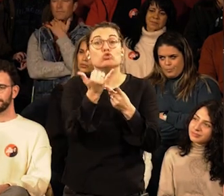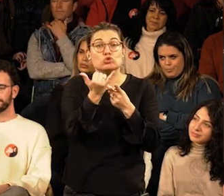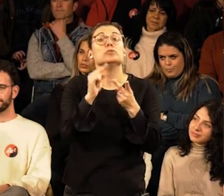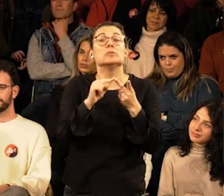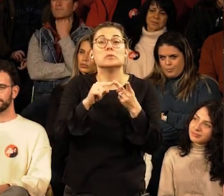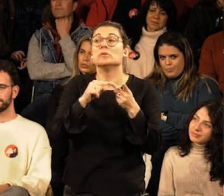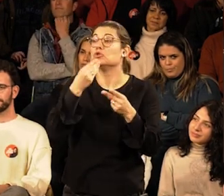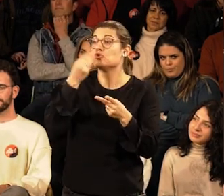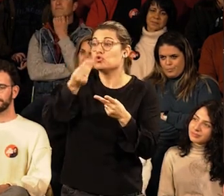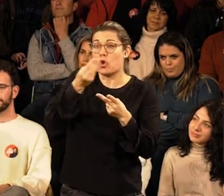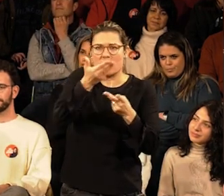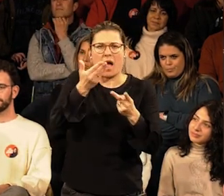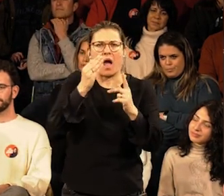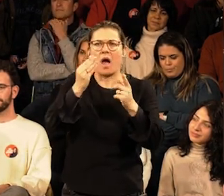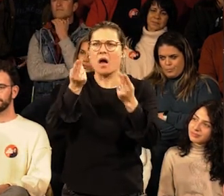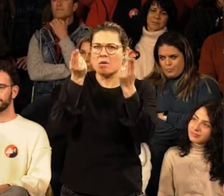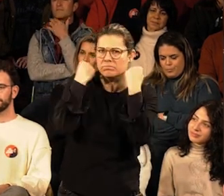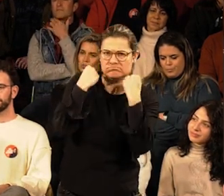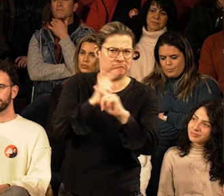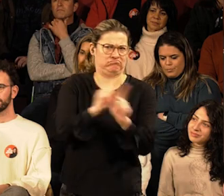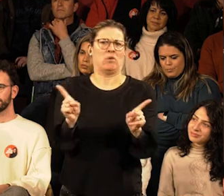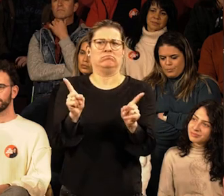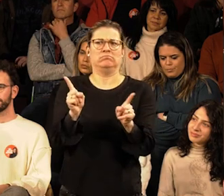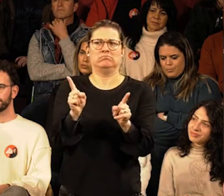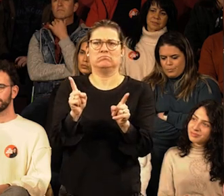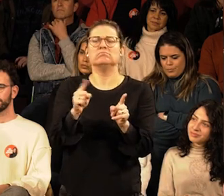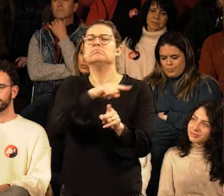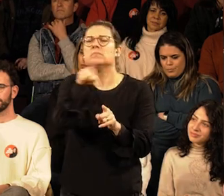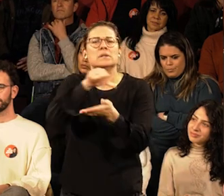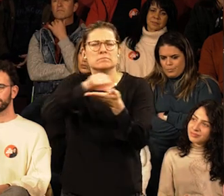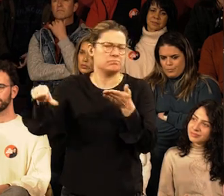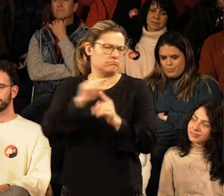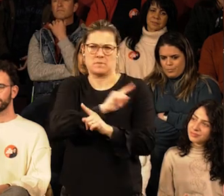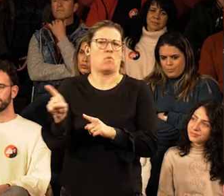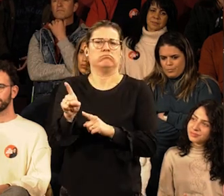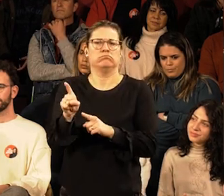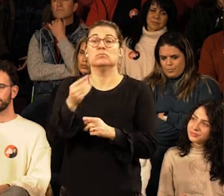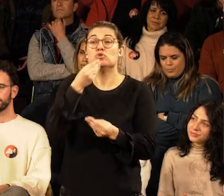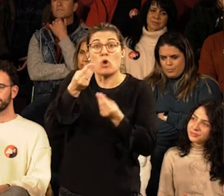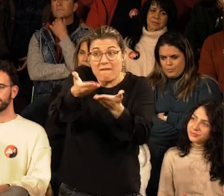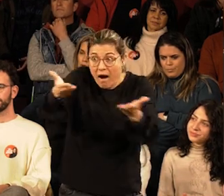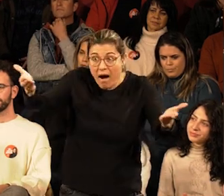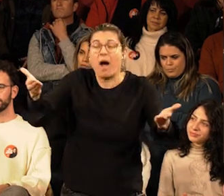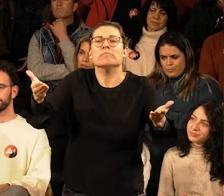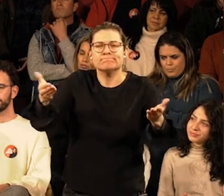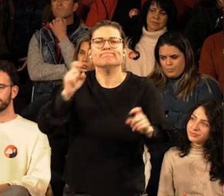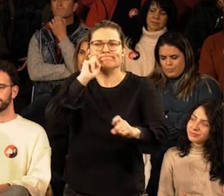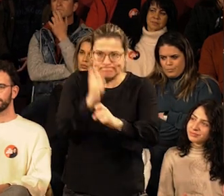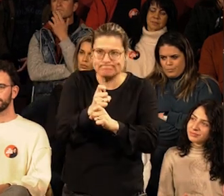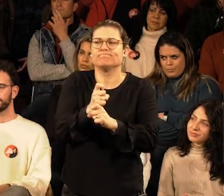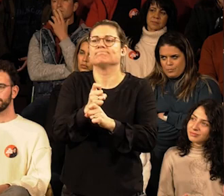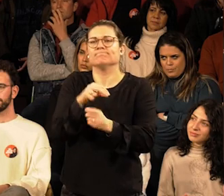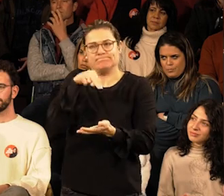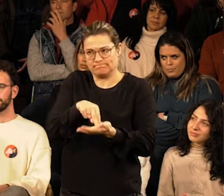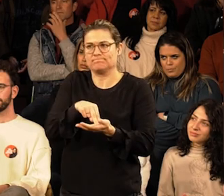é esta juventude que não se rende esta juventude que não desiste esta juventude que imponha